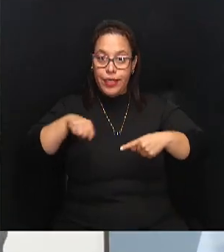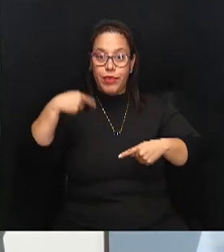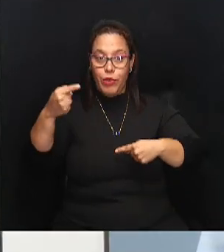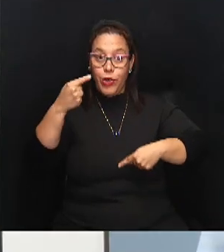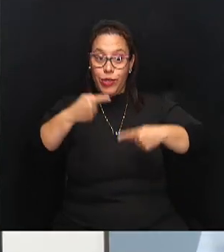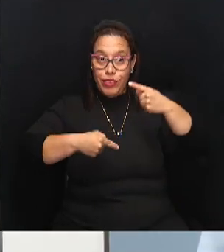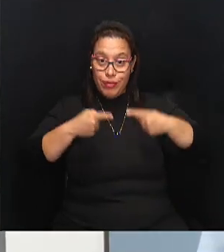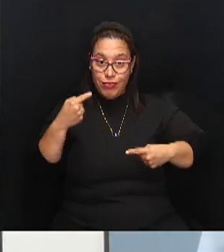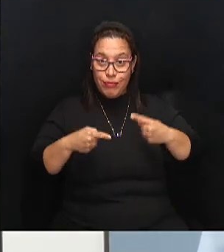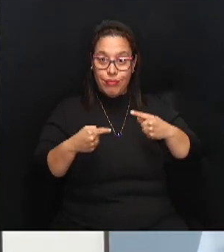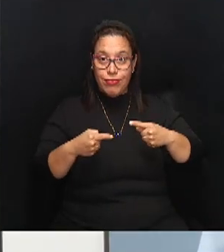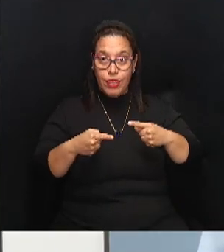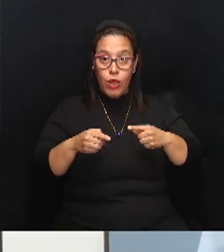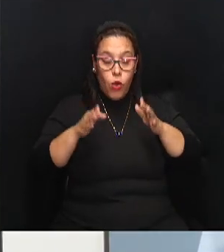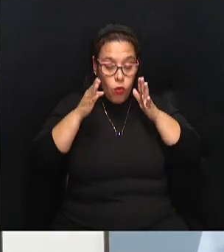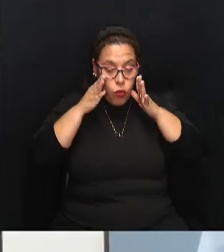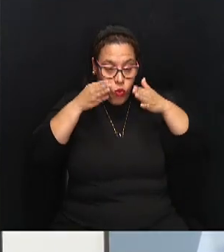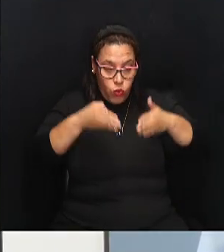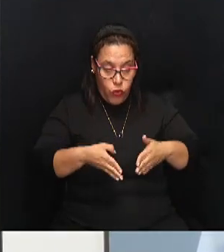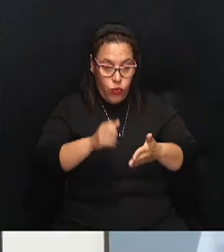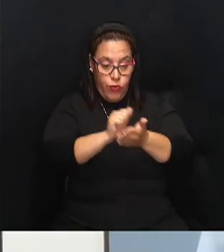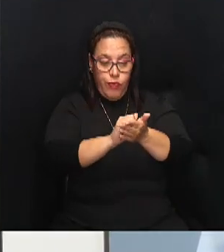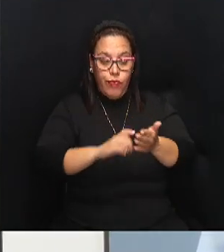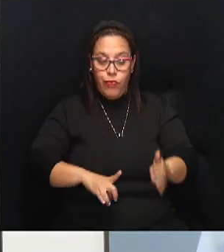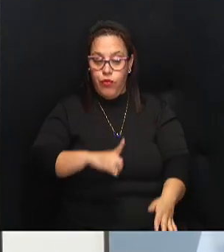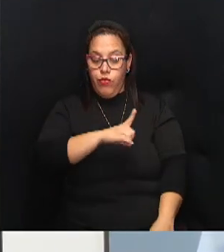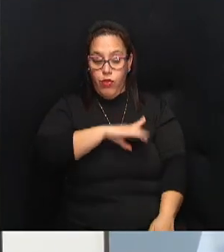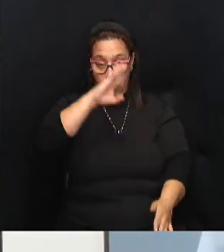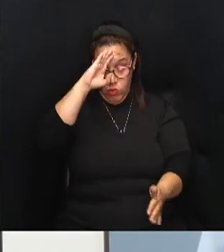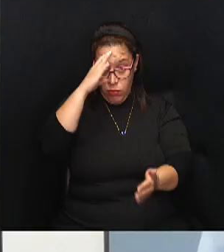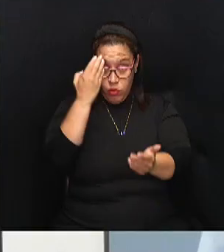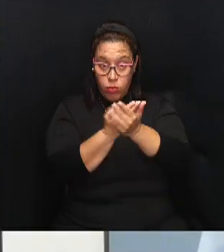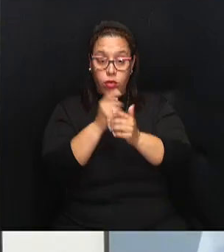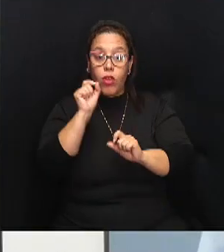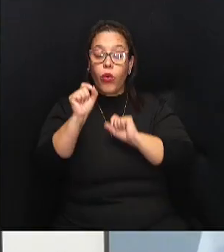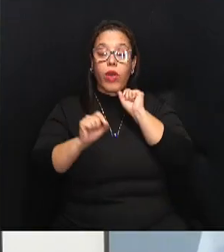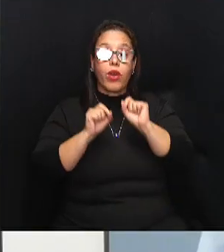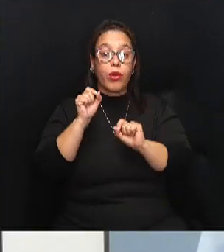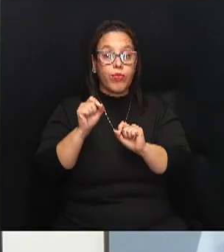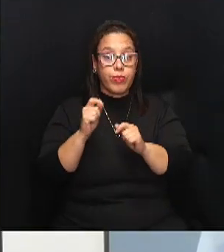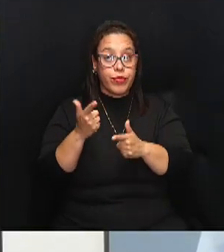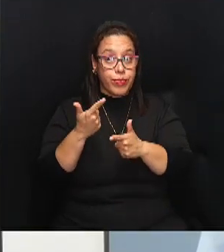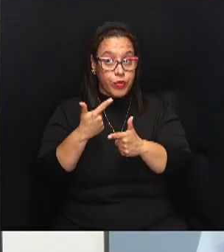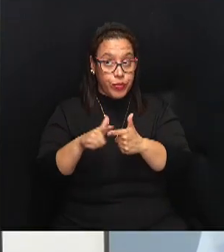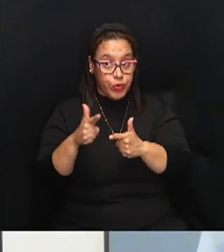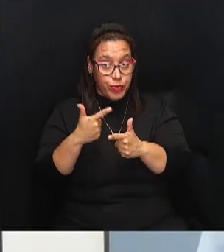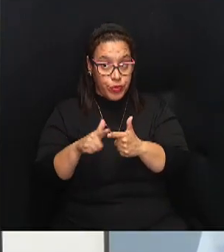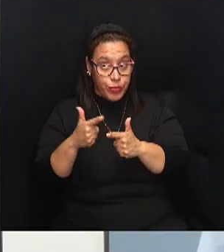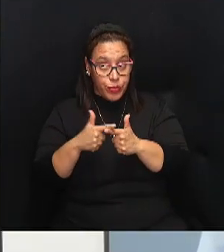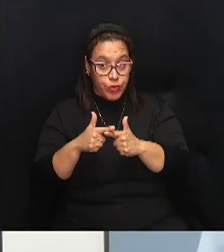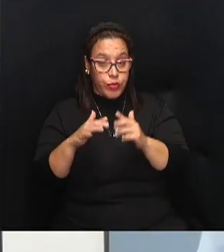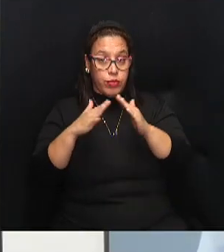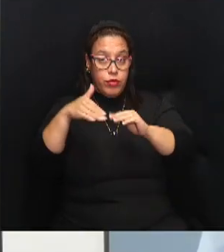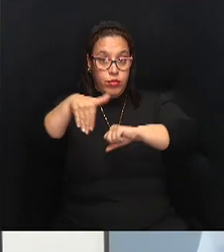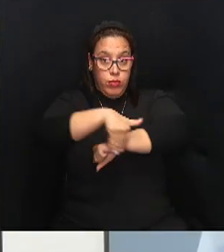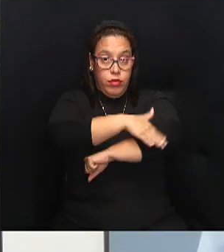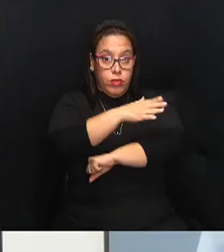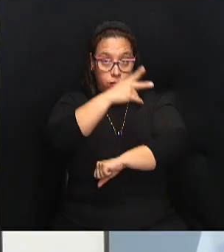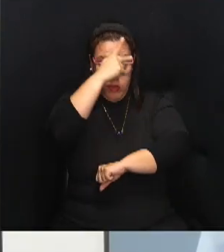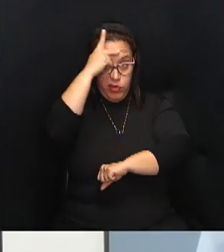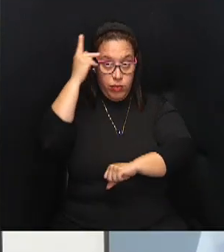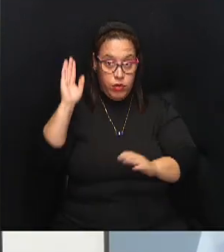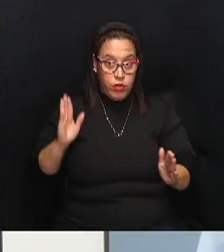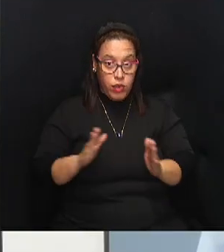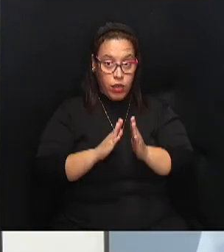debate, focando na atividade delegada, eu acredito que é o seguinte: o problema do morador de rua, ele tem que ser combatido